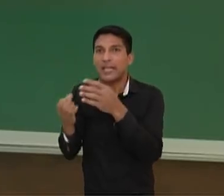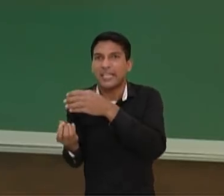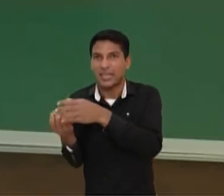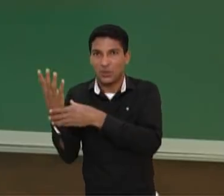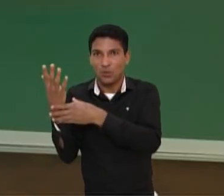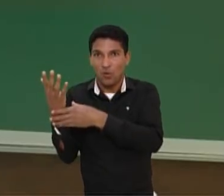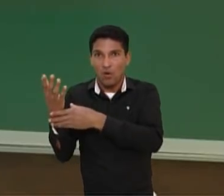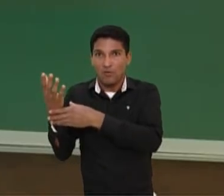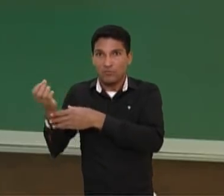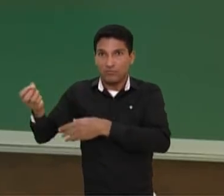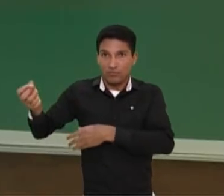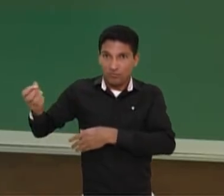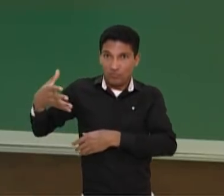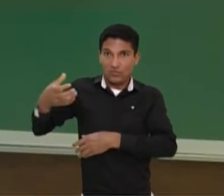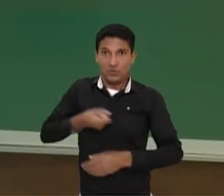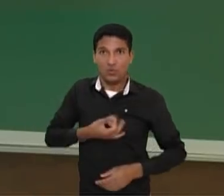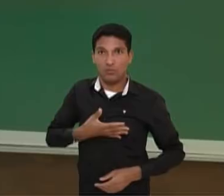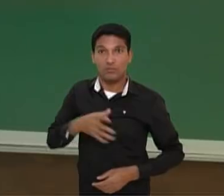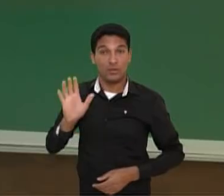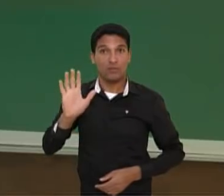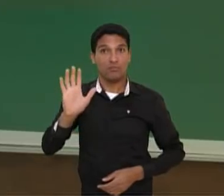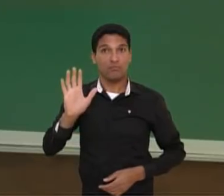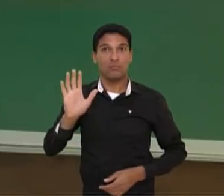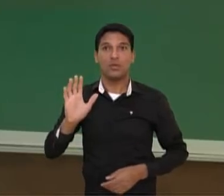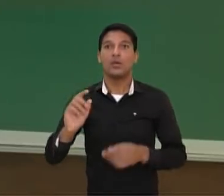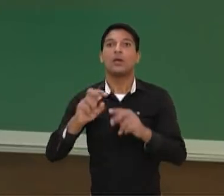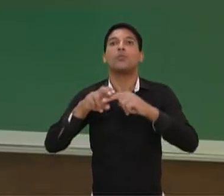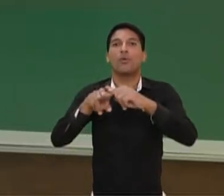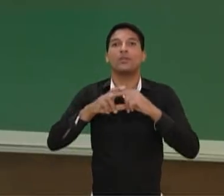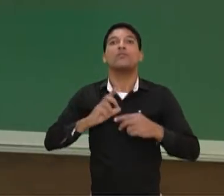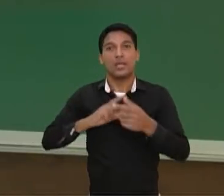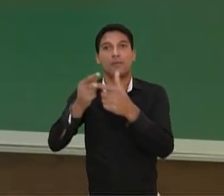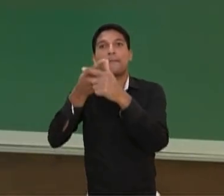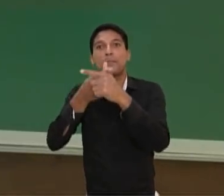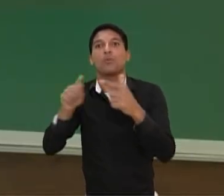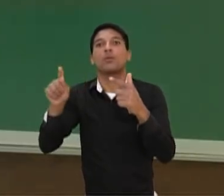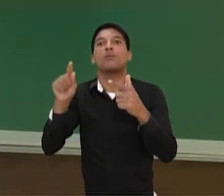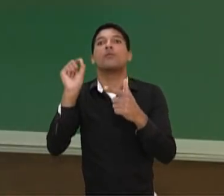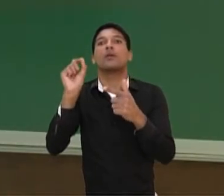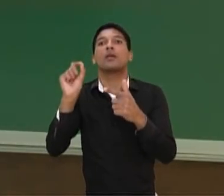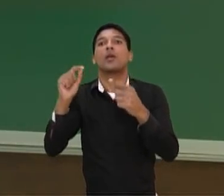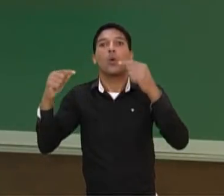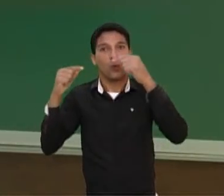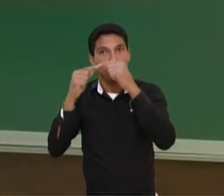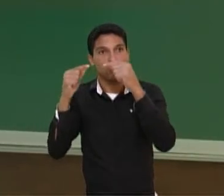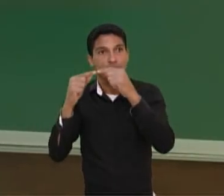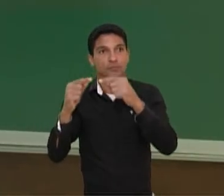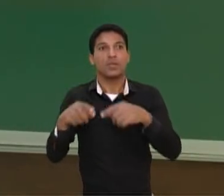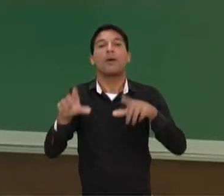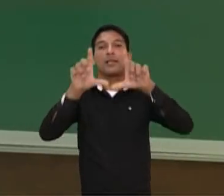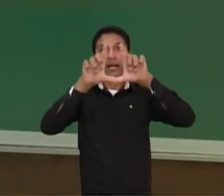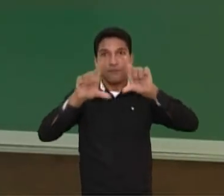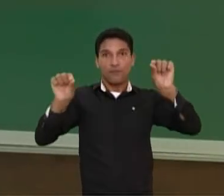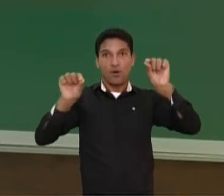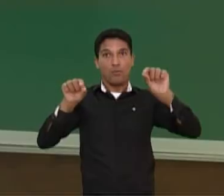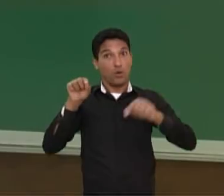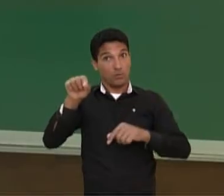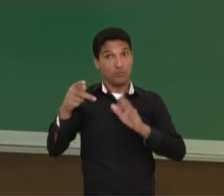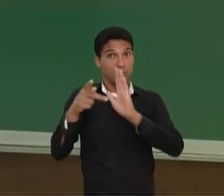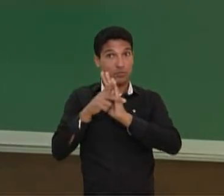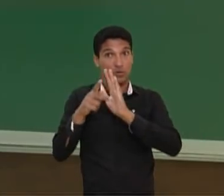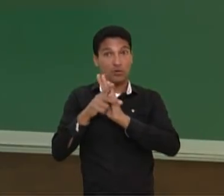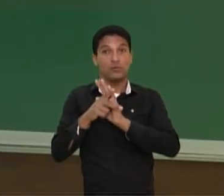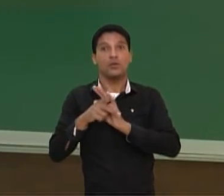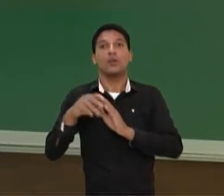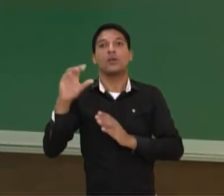Então, nós temos um problema de combinação, certo? A fórmula que a gente usa para fazer o cálculo da combinação é essa fórmula